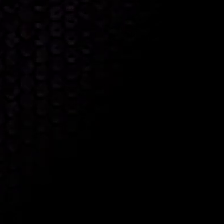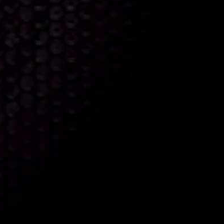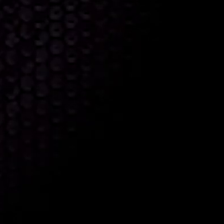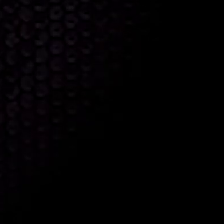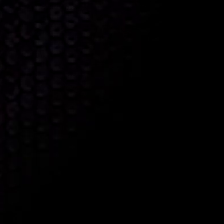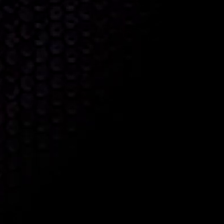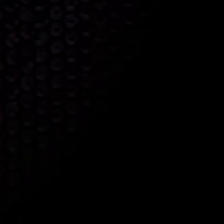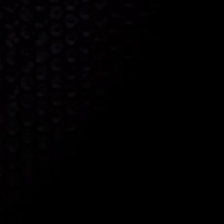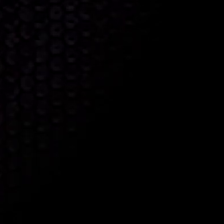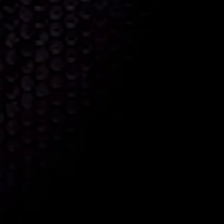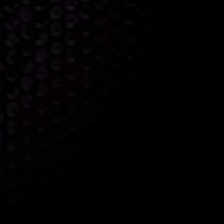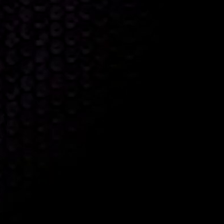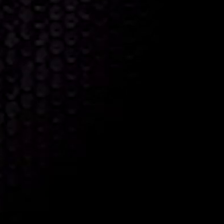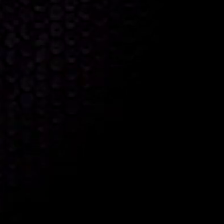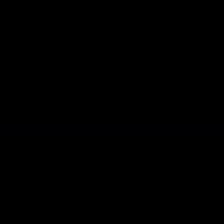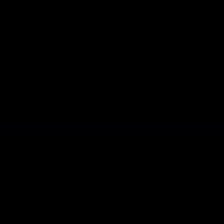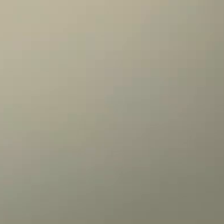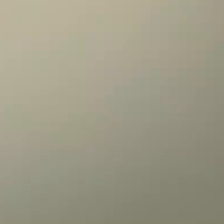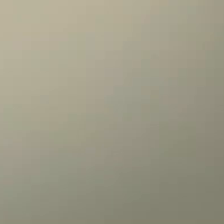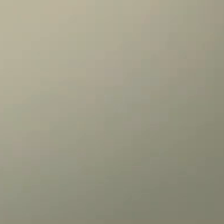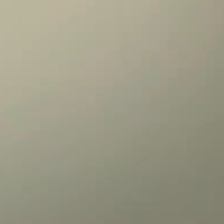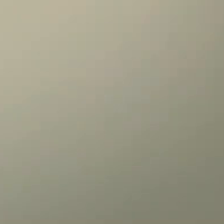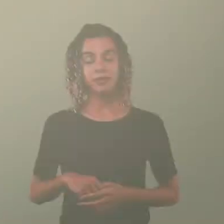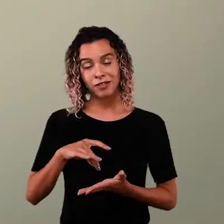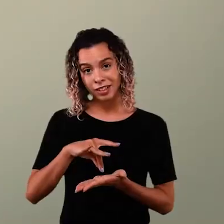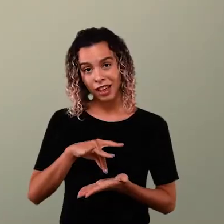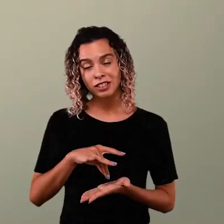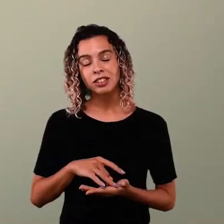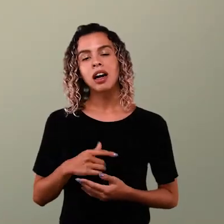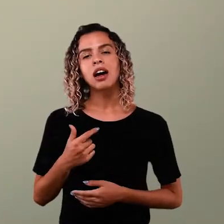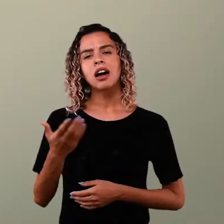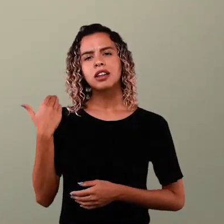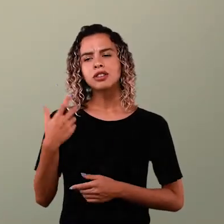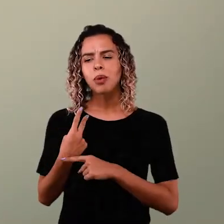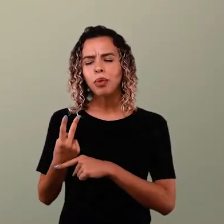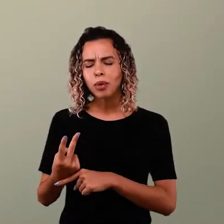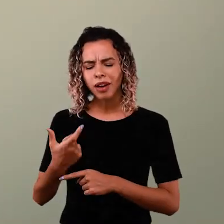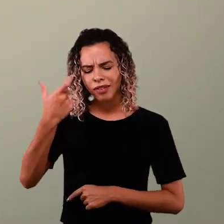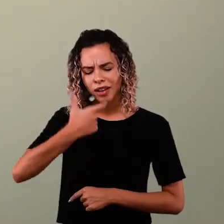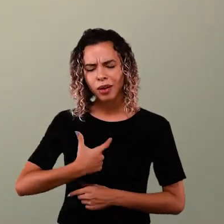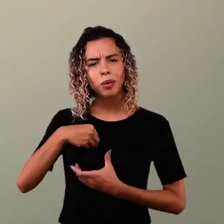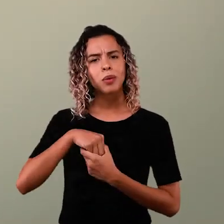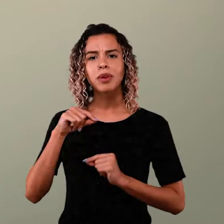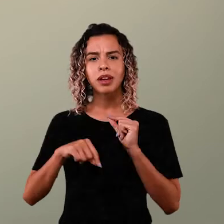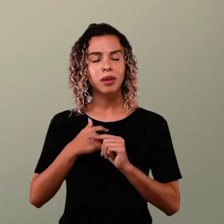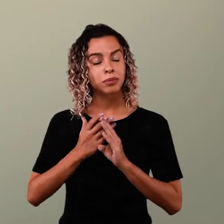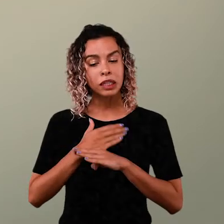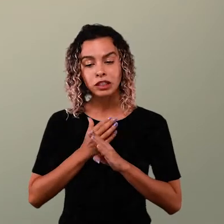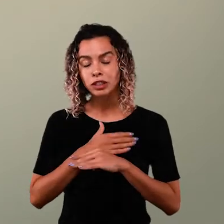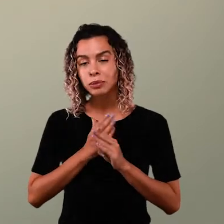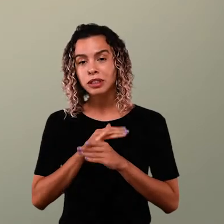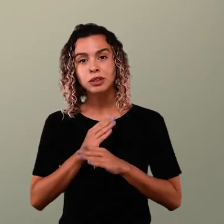percebendo que faz todo o sentido. Meu pai que até hoje não sabe do diagnóstico. Na verdade, assim, não. Quando eu buscava o diagnóstico, eu estava